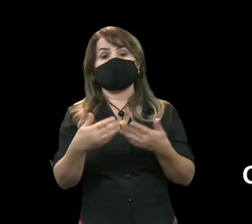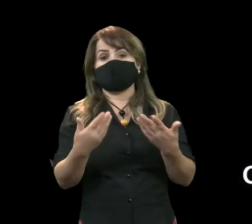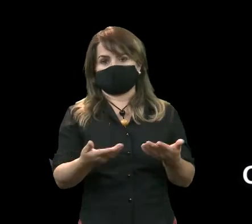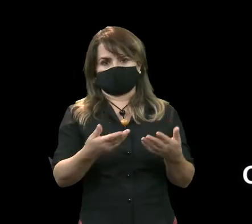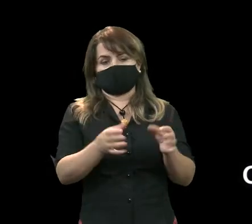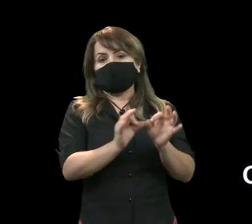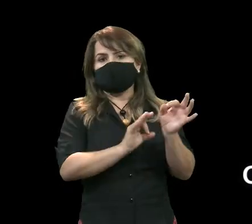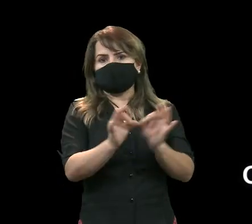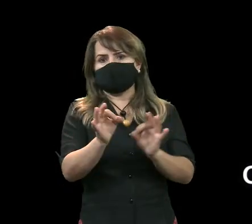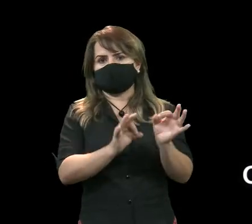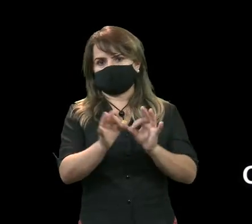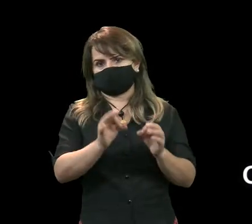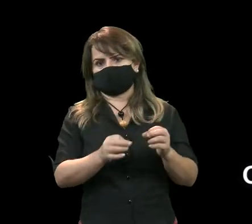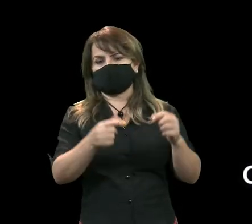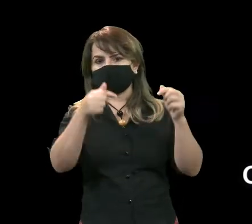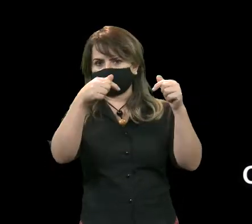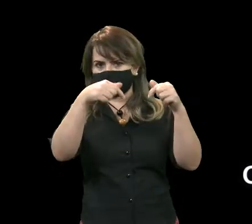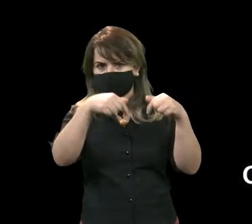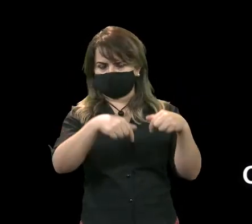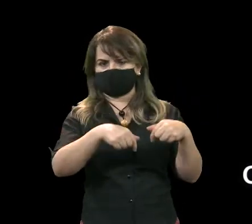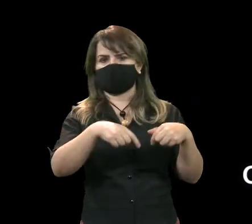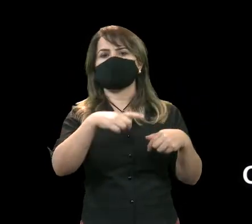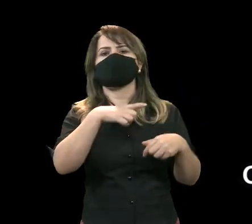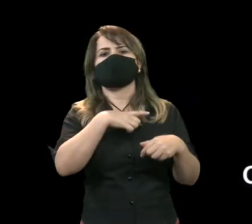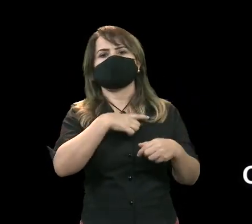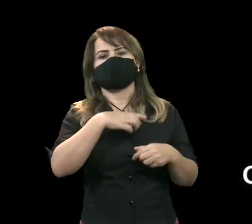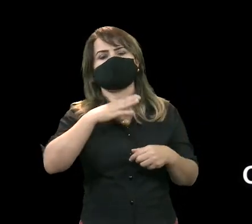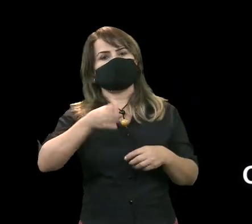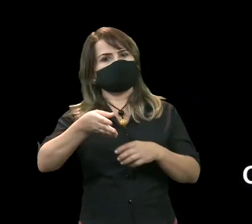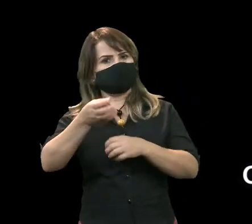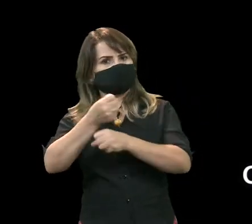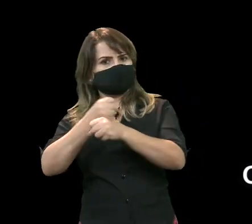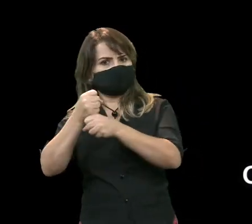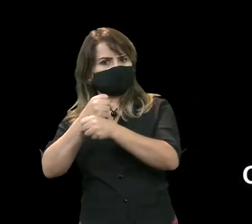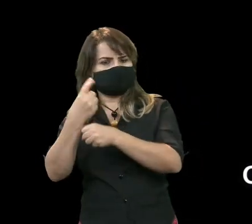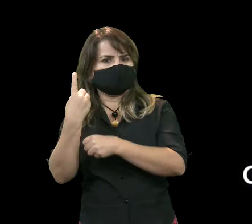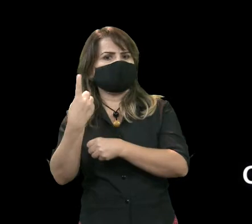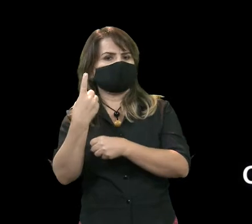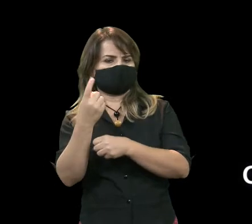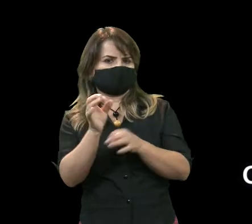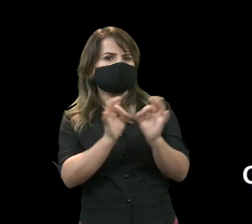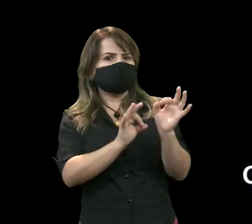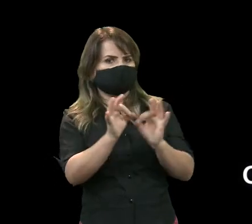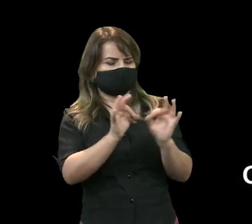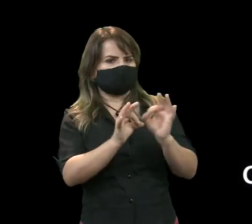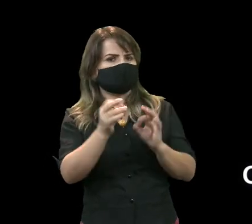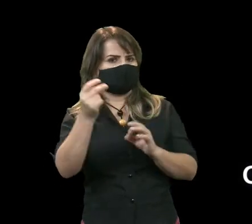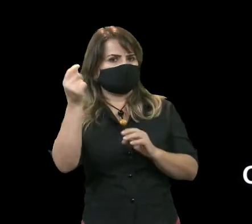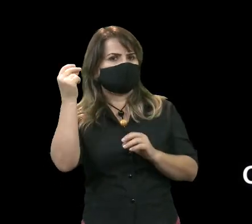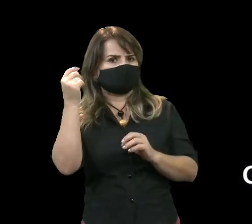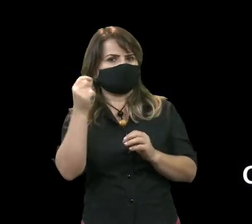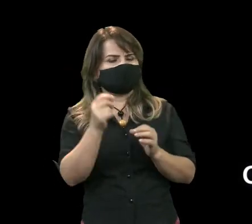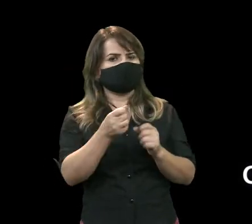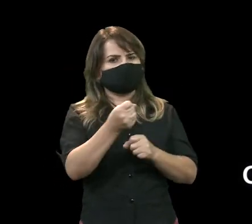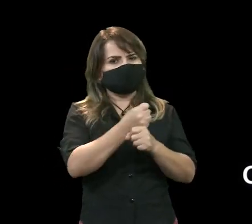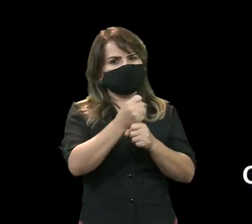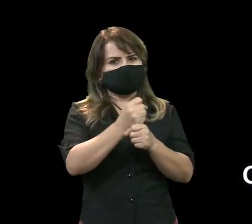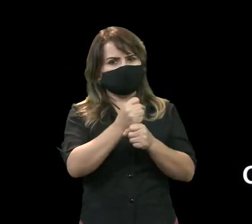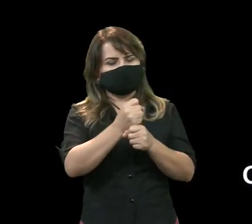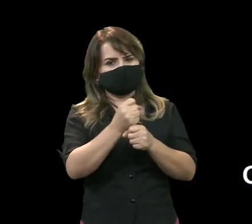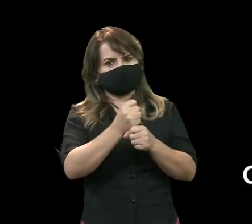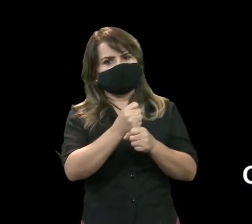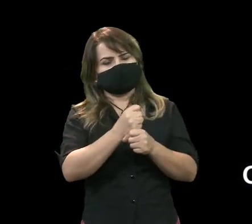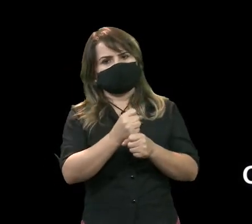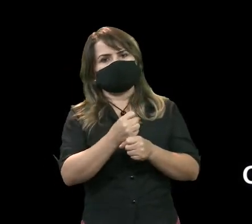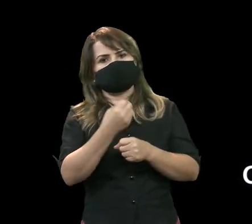que está aqui na casa há um ano, mas que foi bastante elaborado e trabalhado, então não é também, a meu sentir, uma